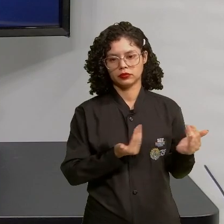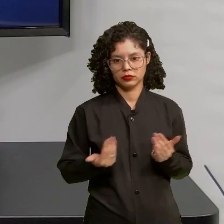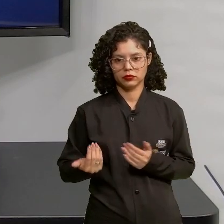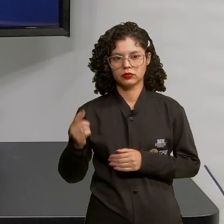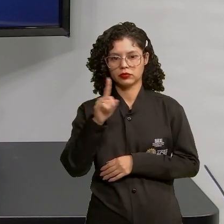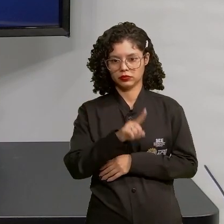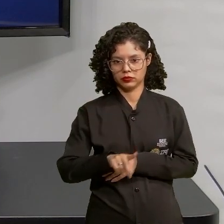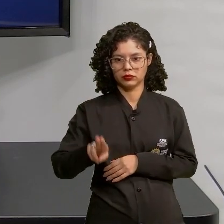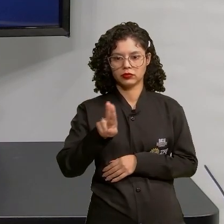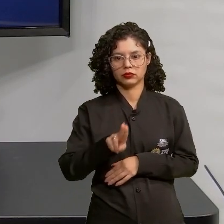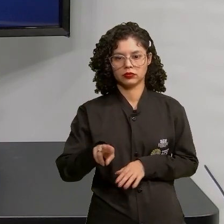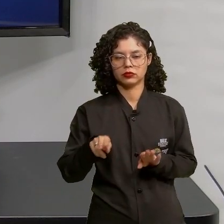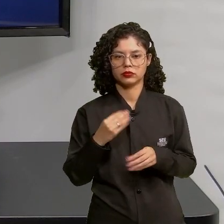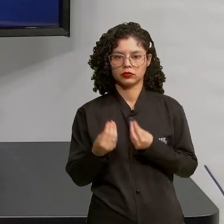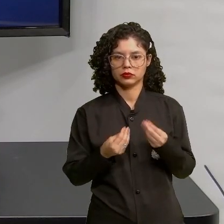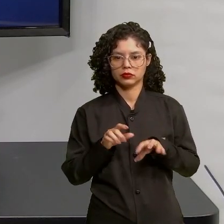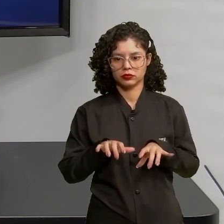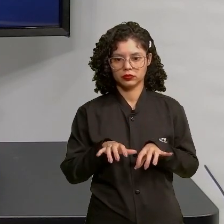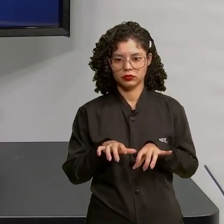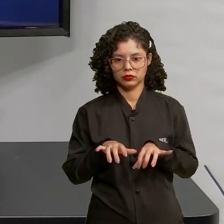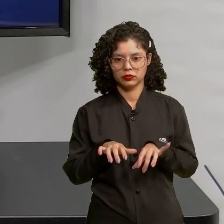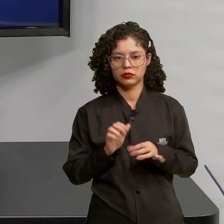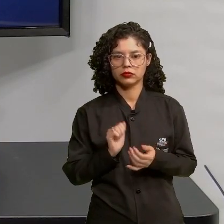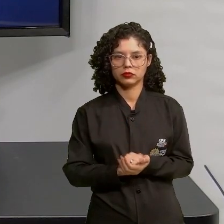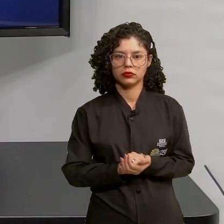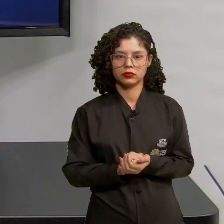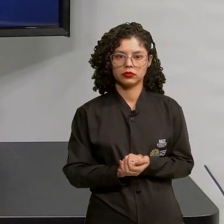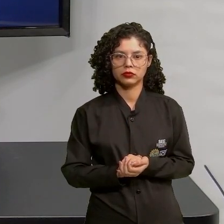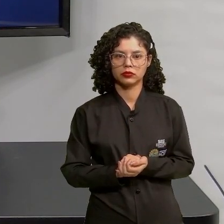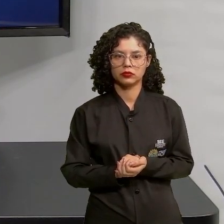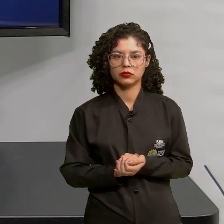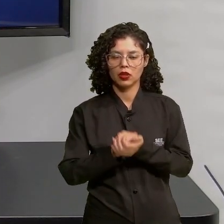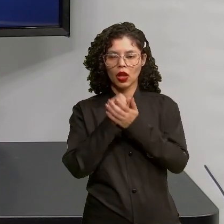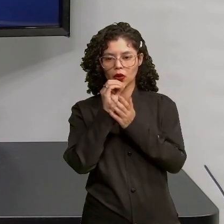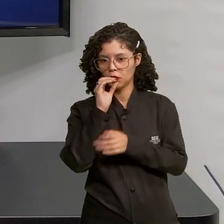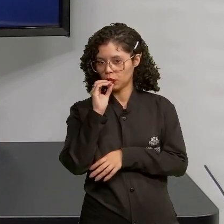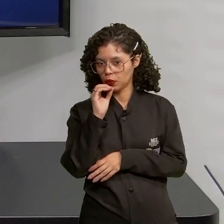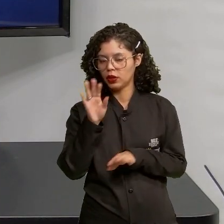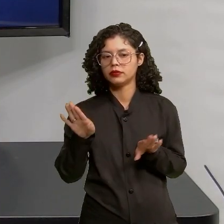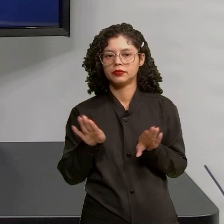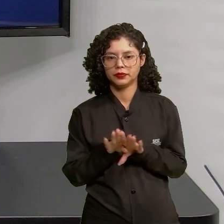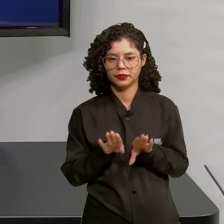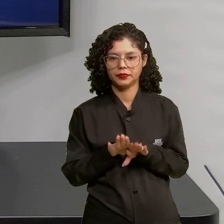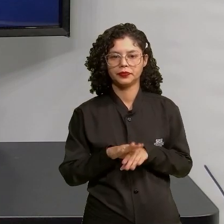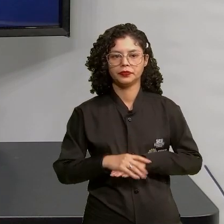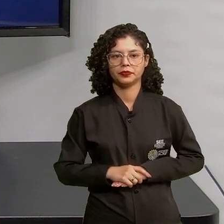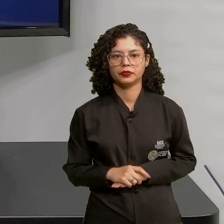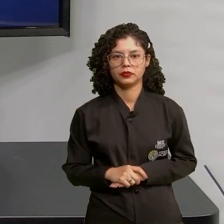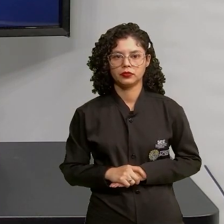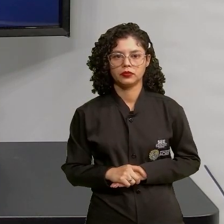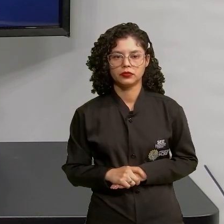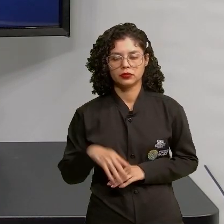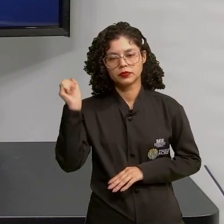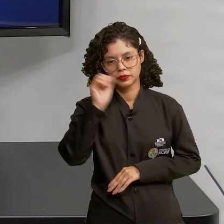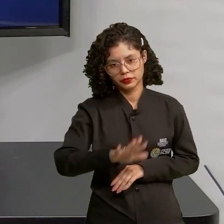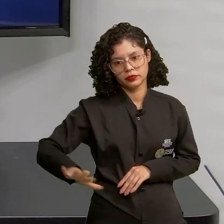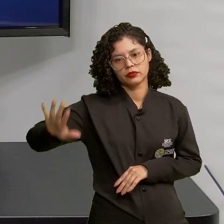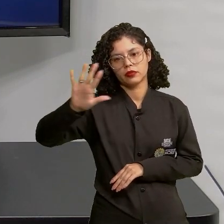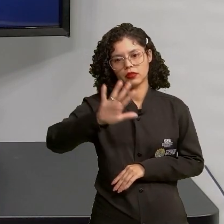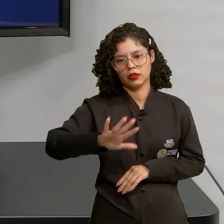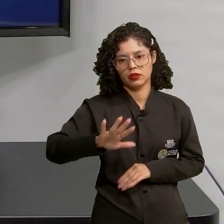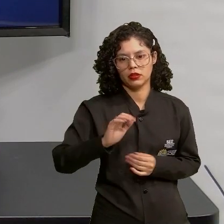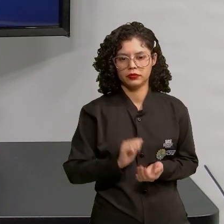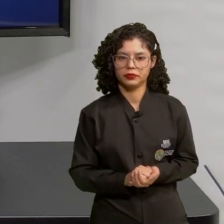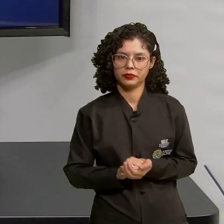instrumento musical, como o piano e os instrumentos de sopro, que são bem comuns. Mas, assim, no geral, não